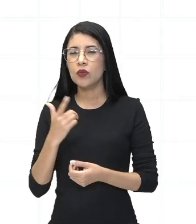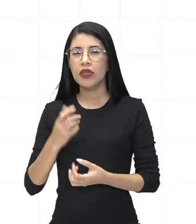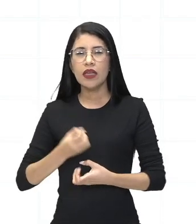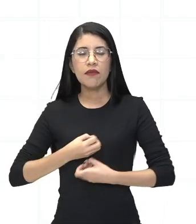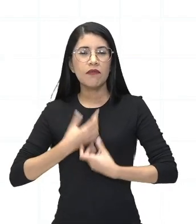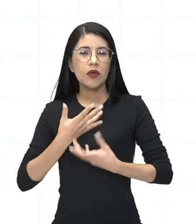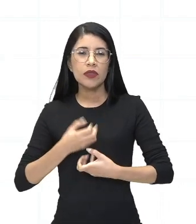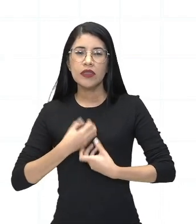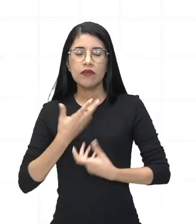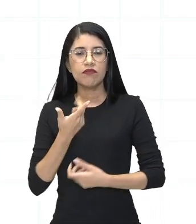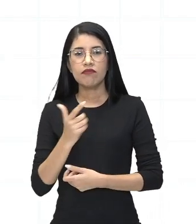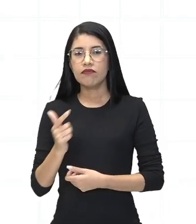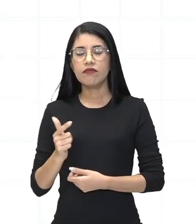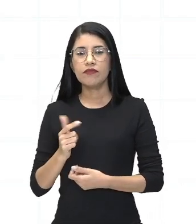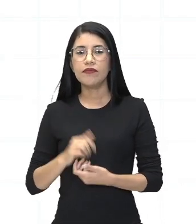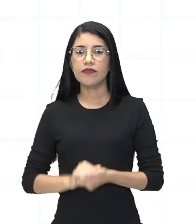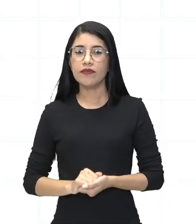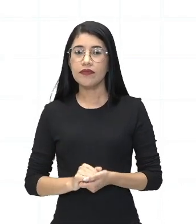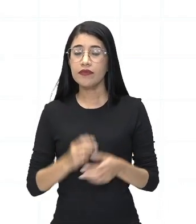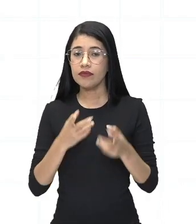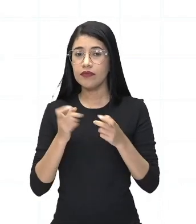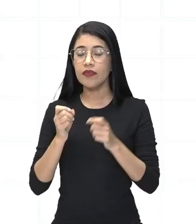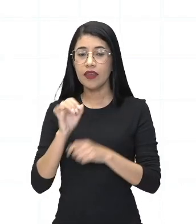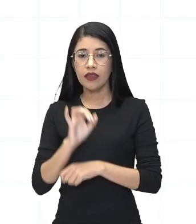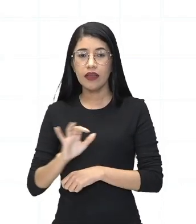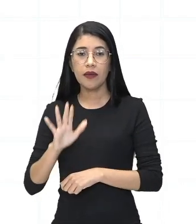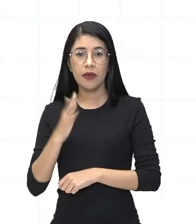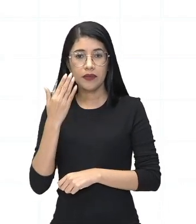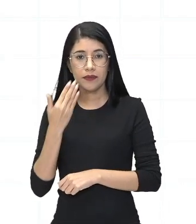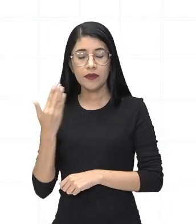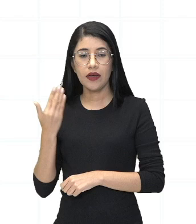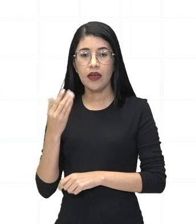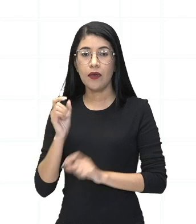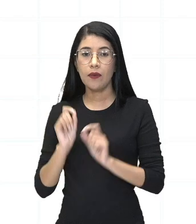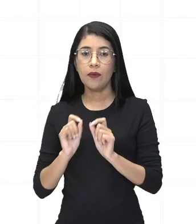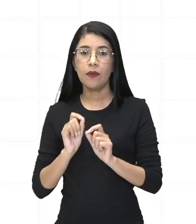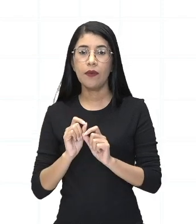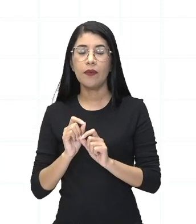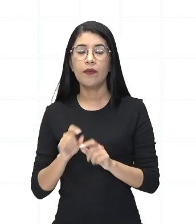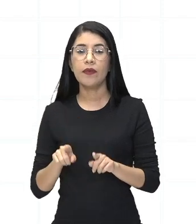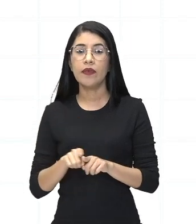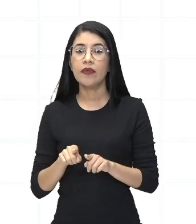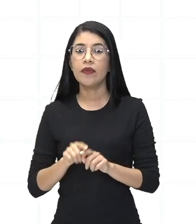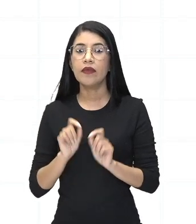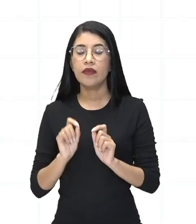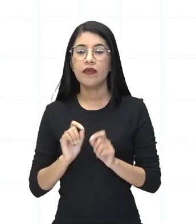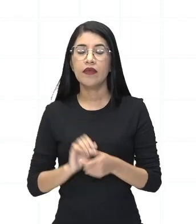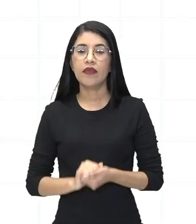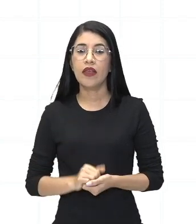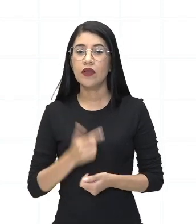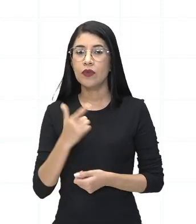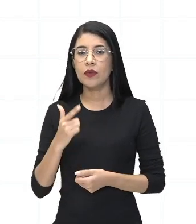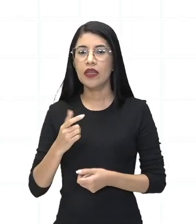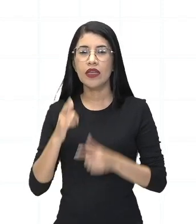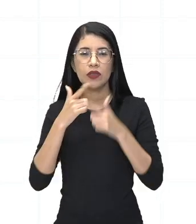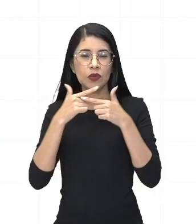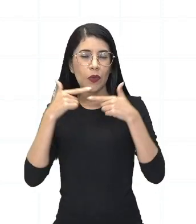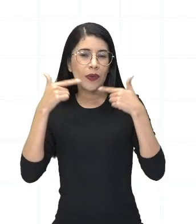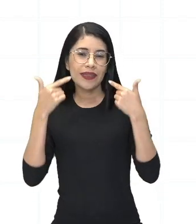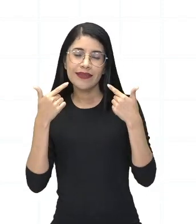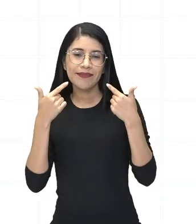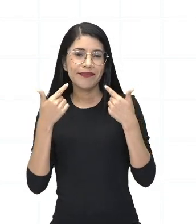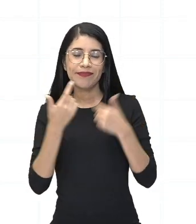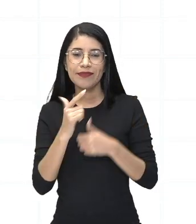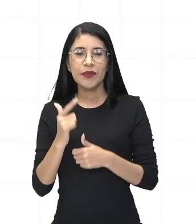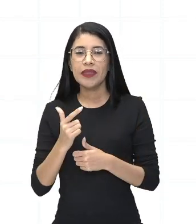emoção. Vocês verificam naquelas imagens que eu mostrei para vocês, mas essa daí que vocês estão vendo, não existe um sorriso, não